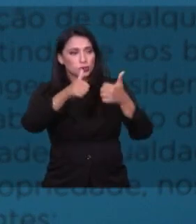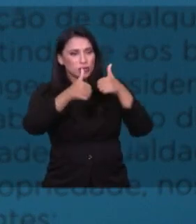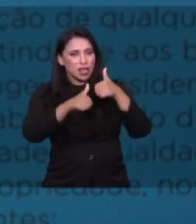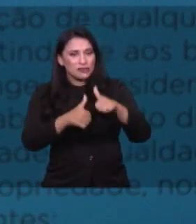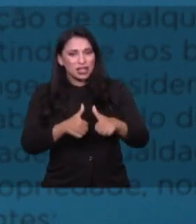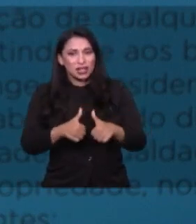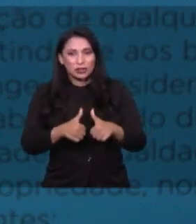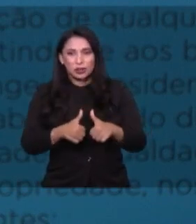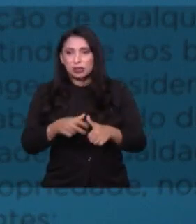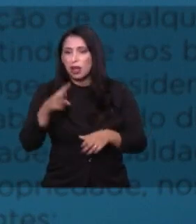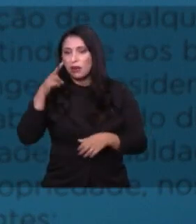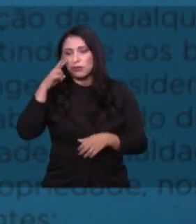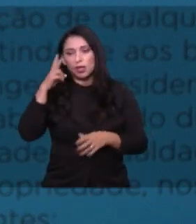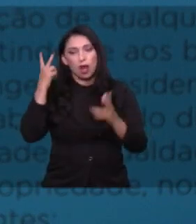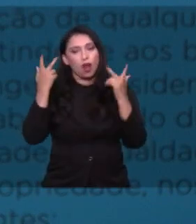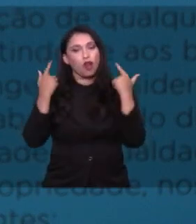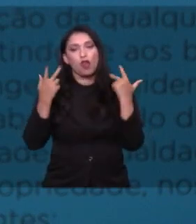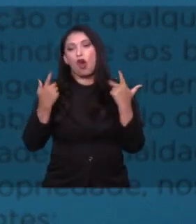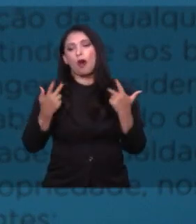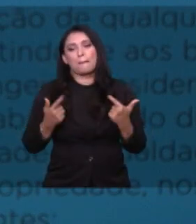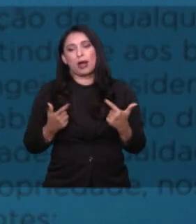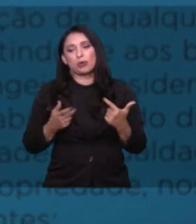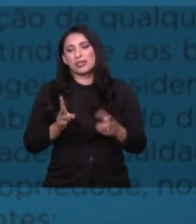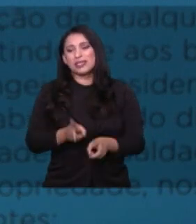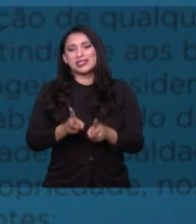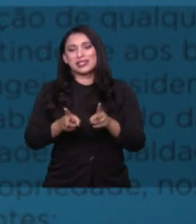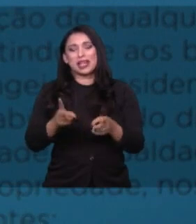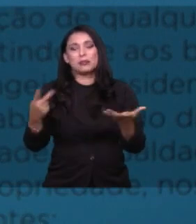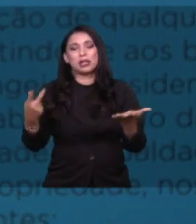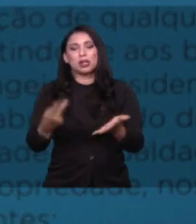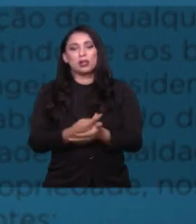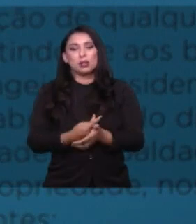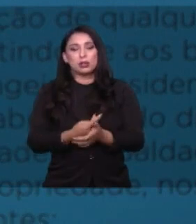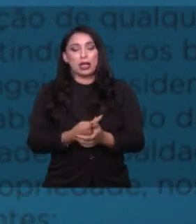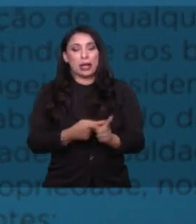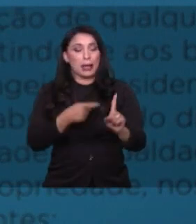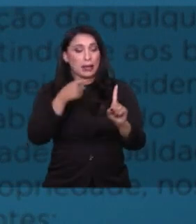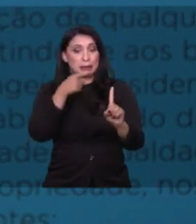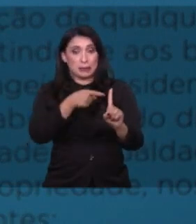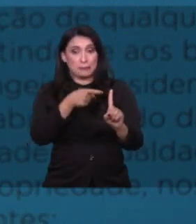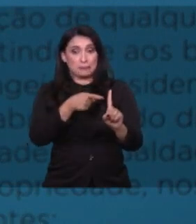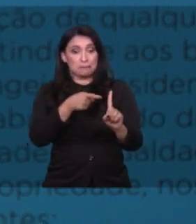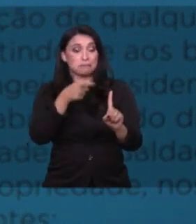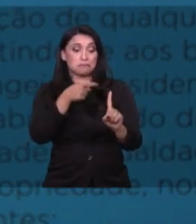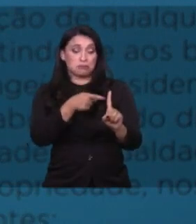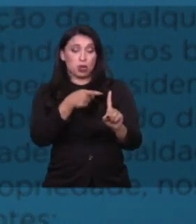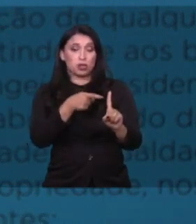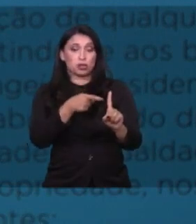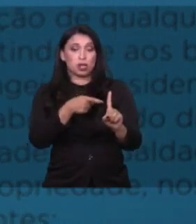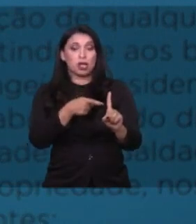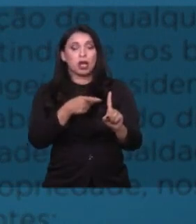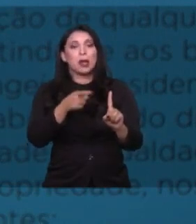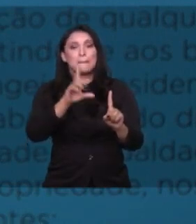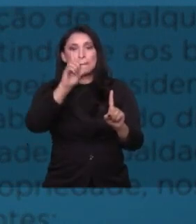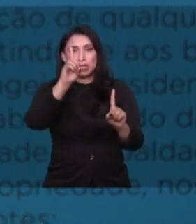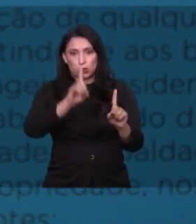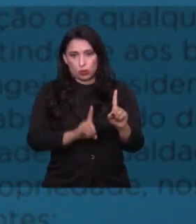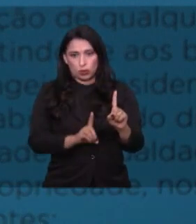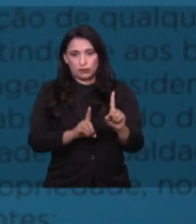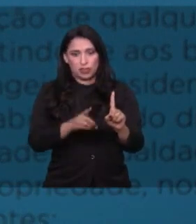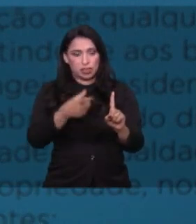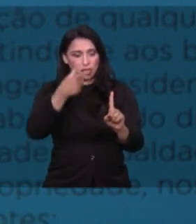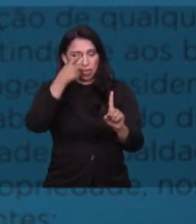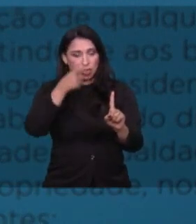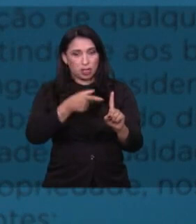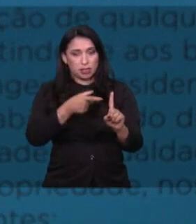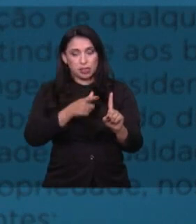isso diariamente. A pessoa, ora ela é considerada, a mesma pessoa, ela pode ser considerada pessoa com deficiência